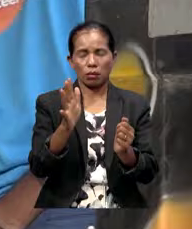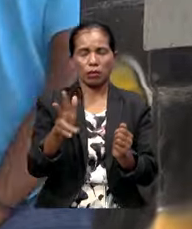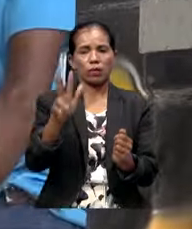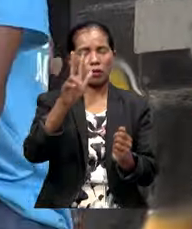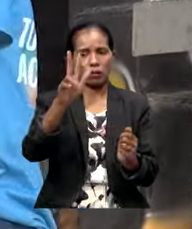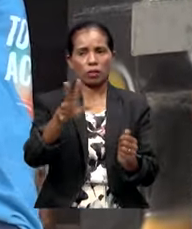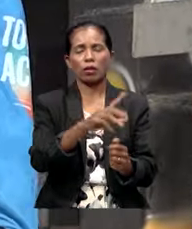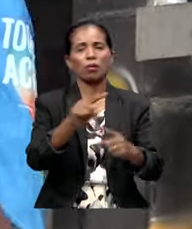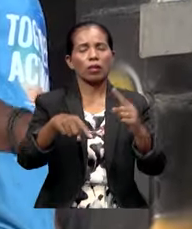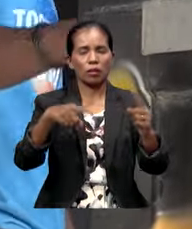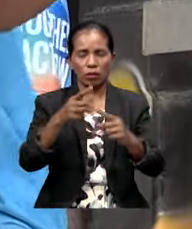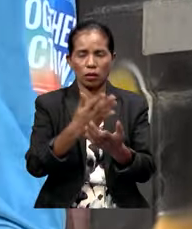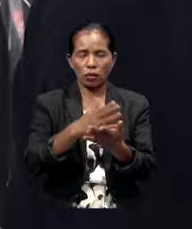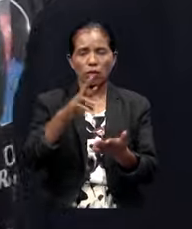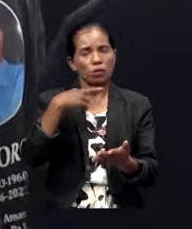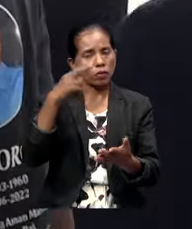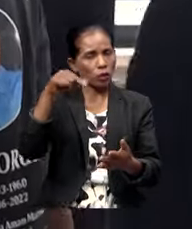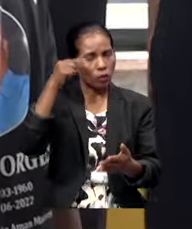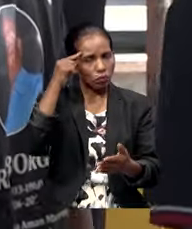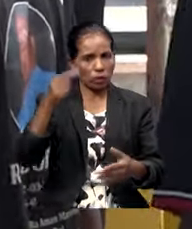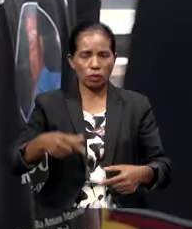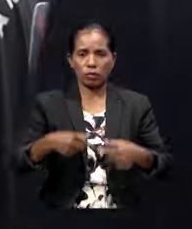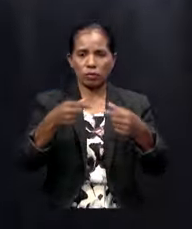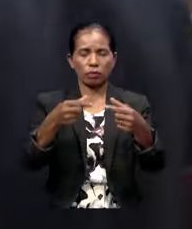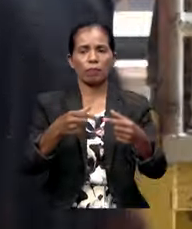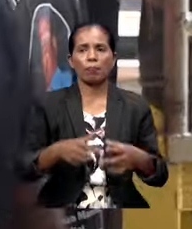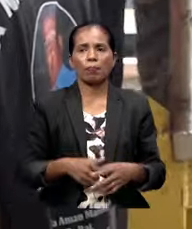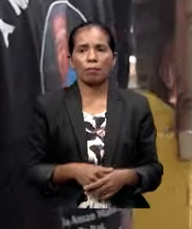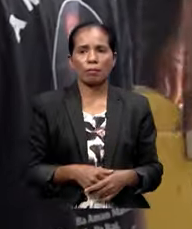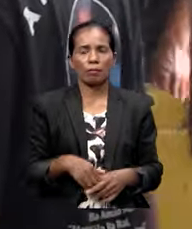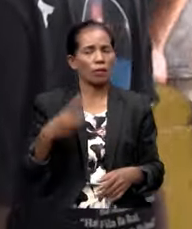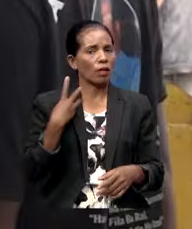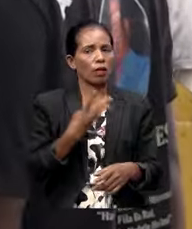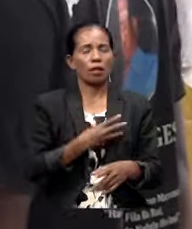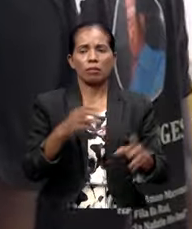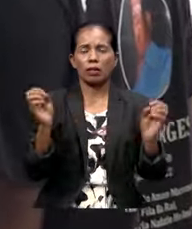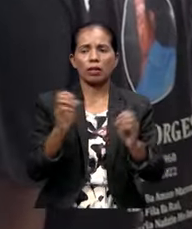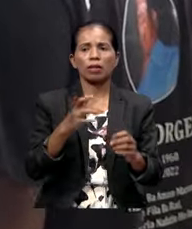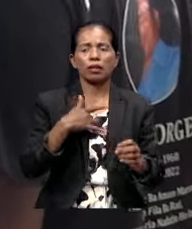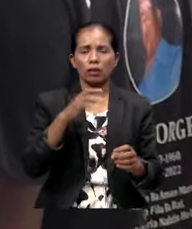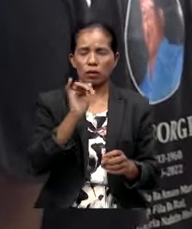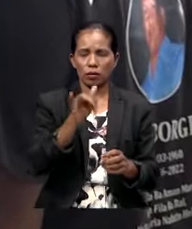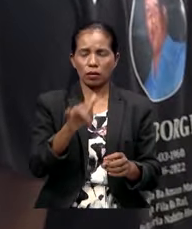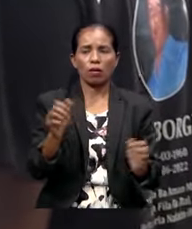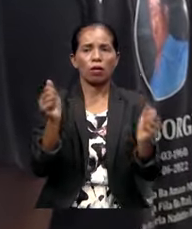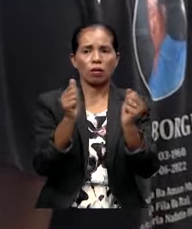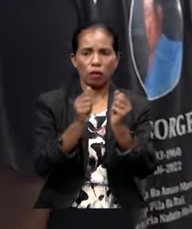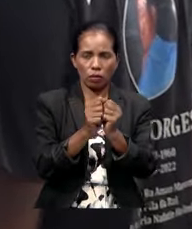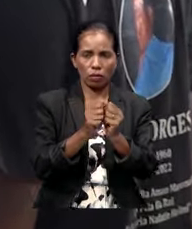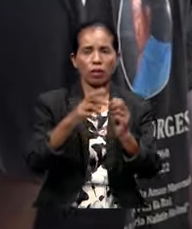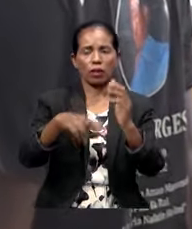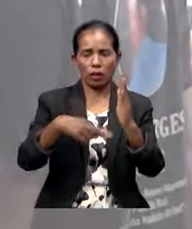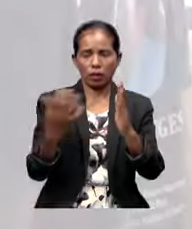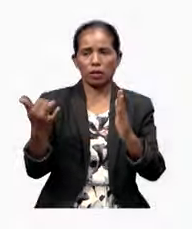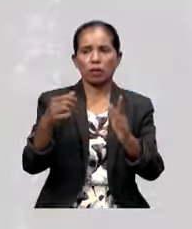saka bain hira sosa fos nebe governo subsidia. Amila satisfaz ho mekanismo nebe maka